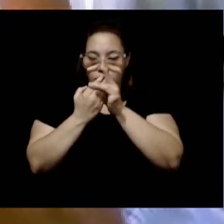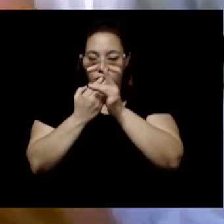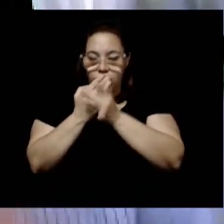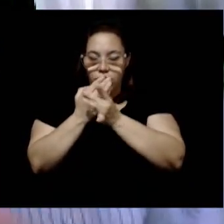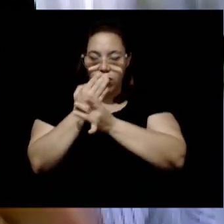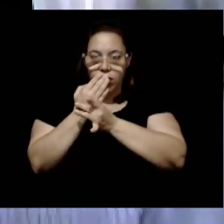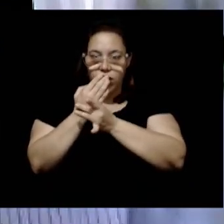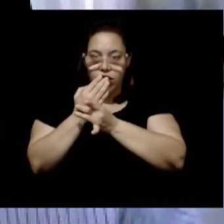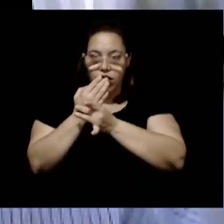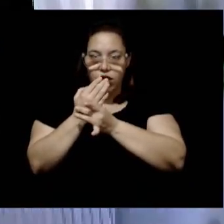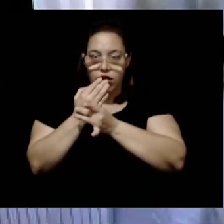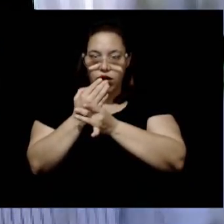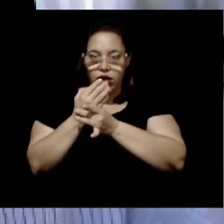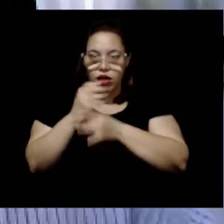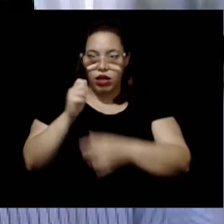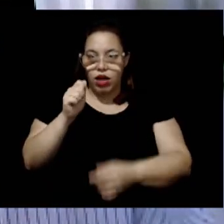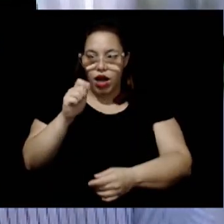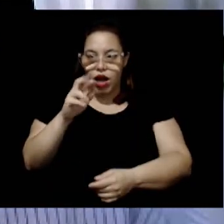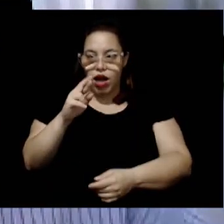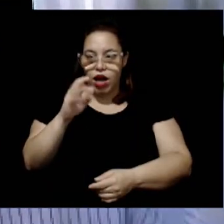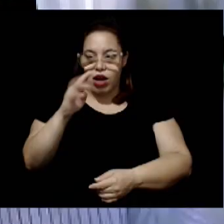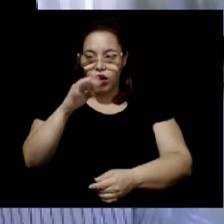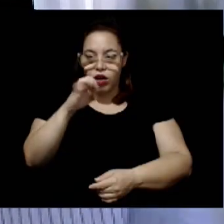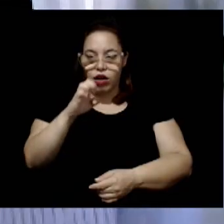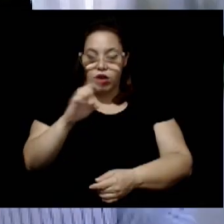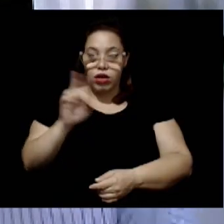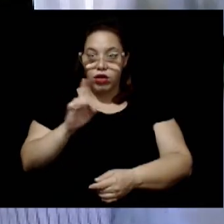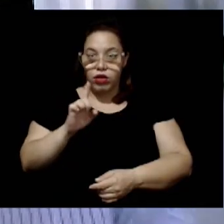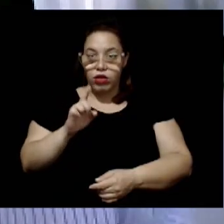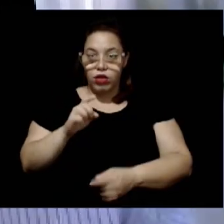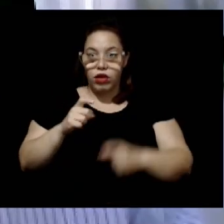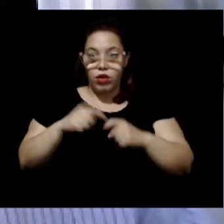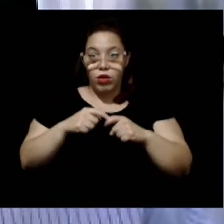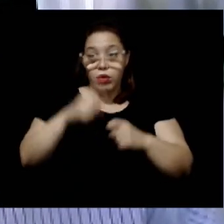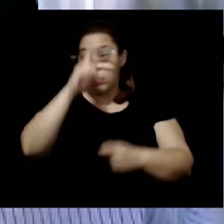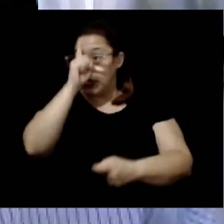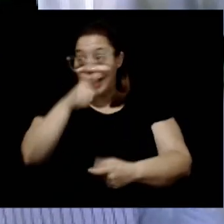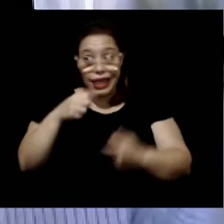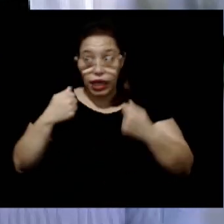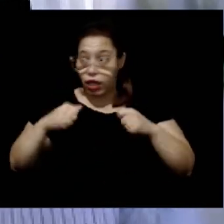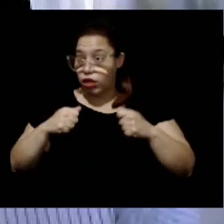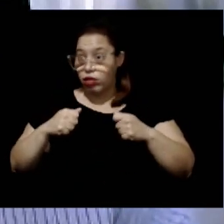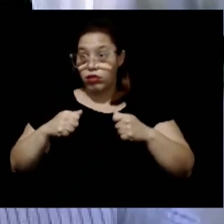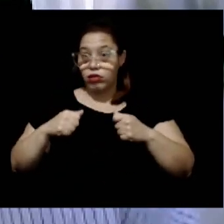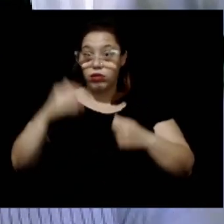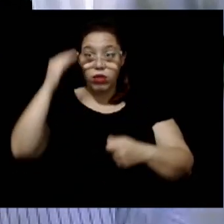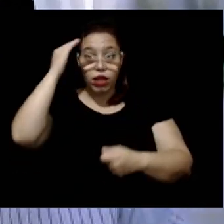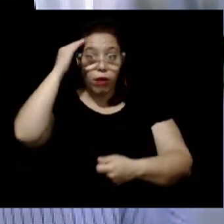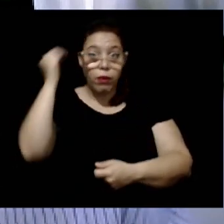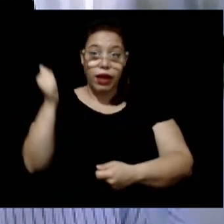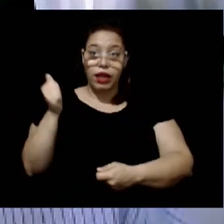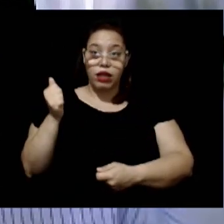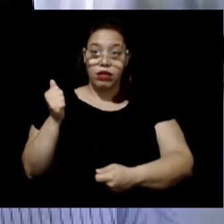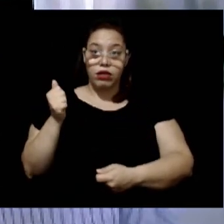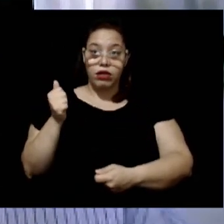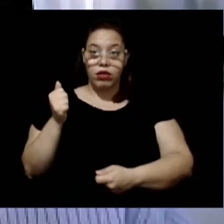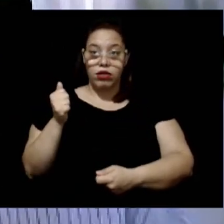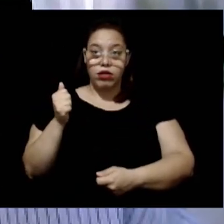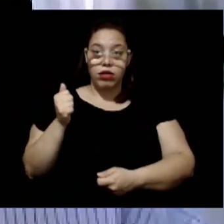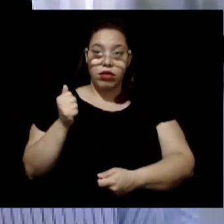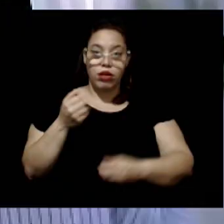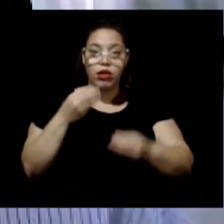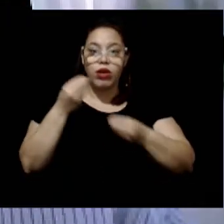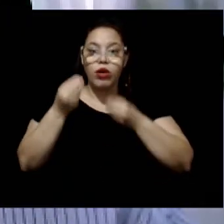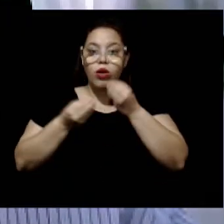artrose não. O fato é que você precisa de um médico para diagnóstico, até para saber entre uma e outra qual que está envolvida.